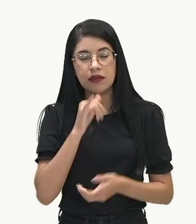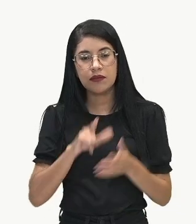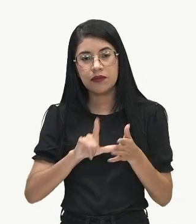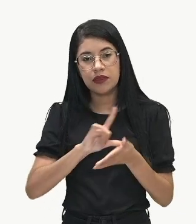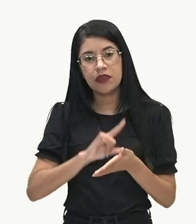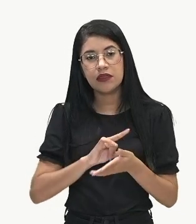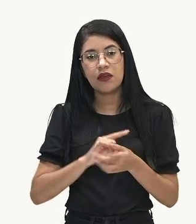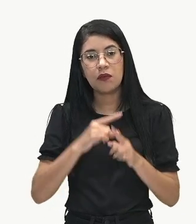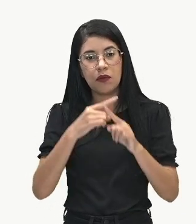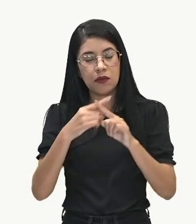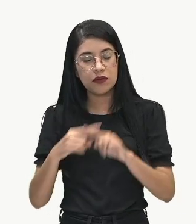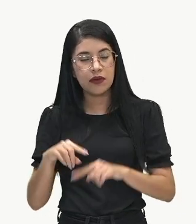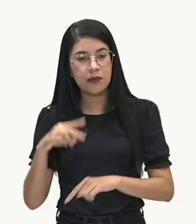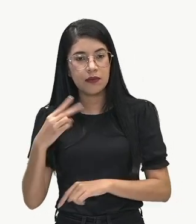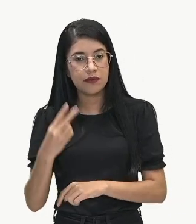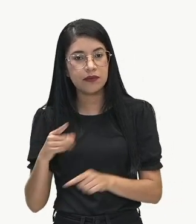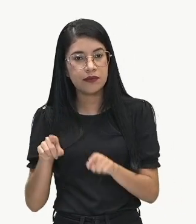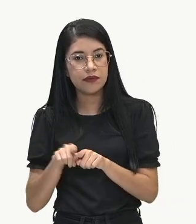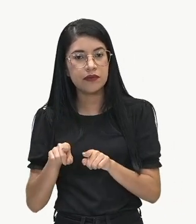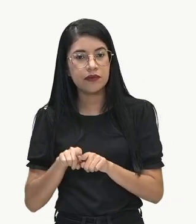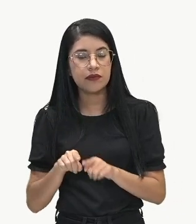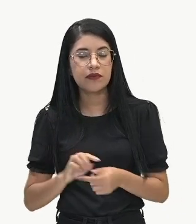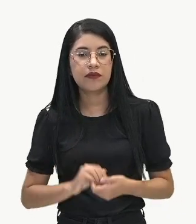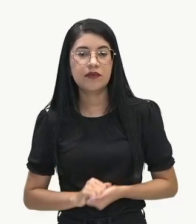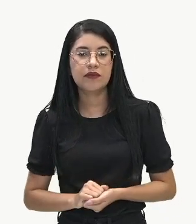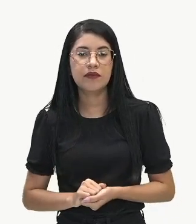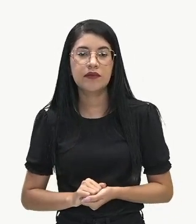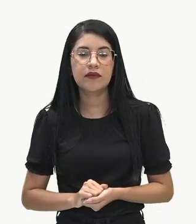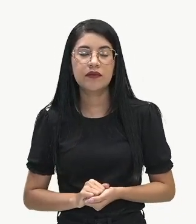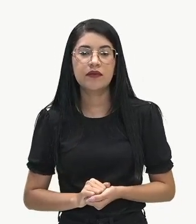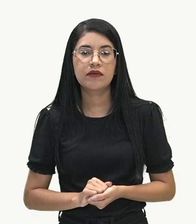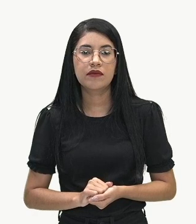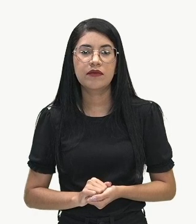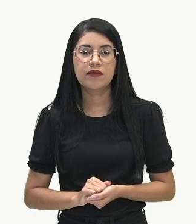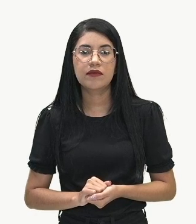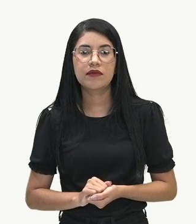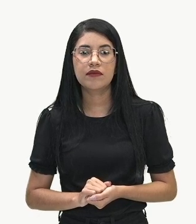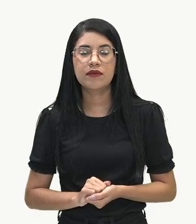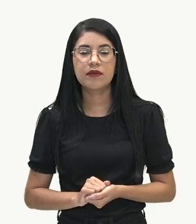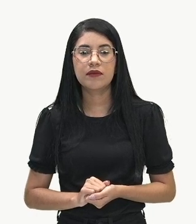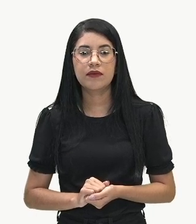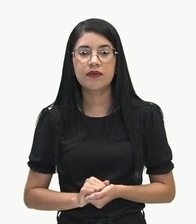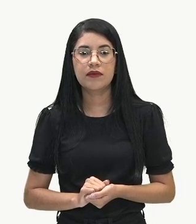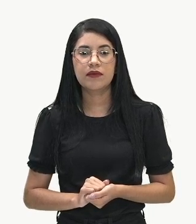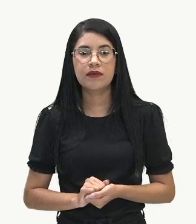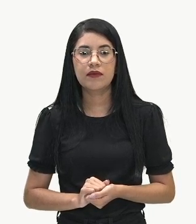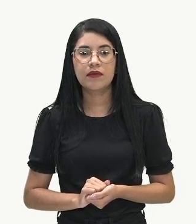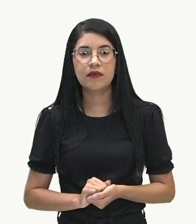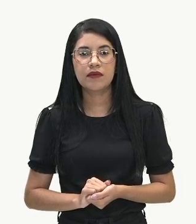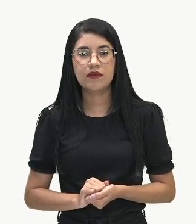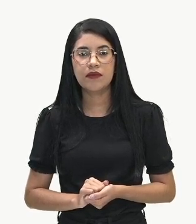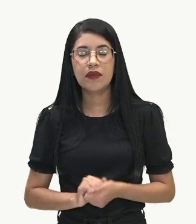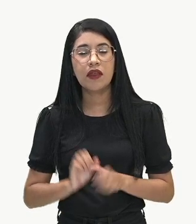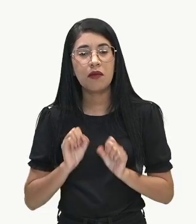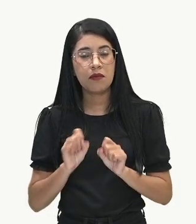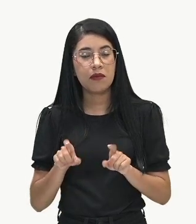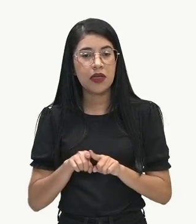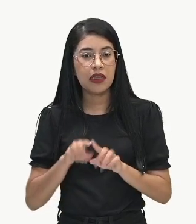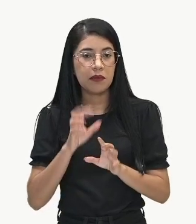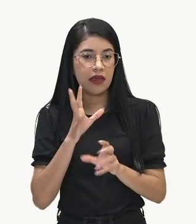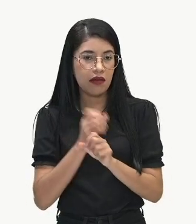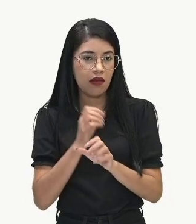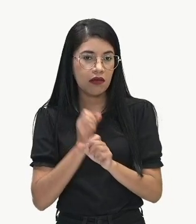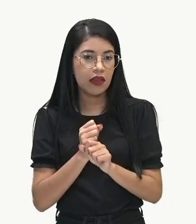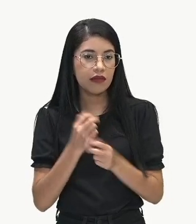por 2, tá bom? Então eu poderia fazer dessa forma. Ok,